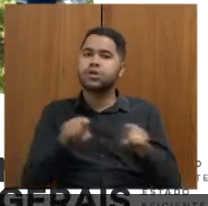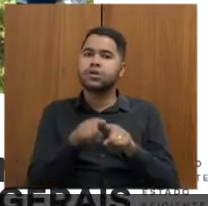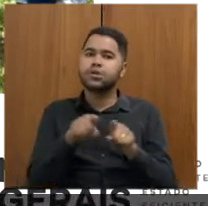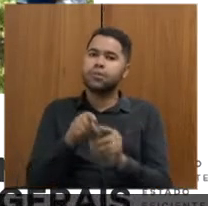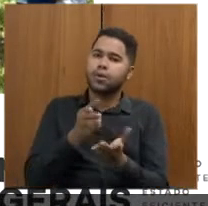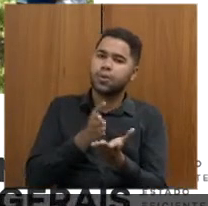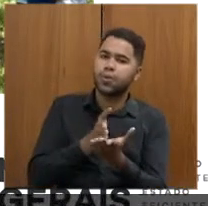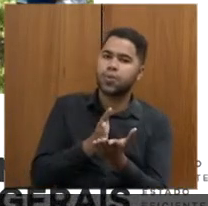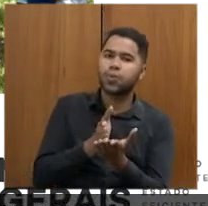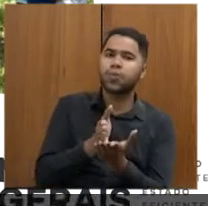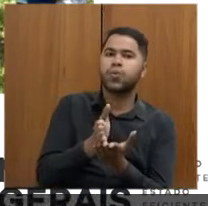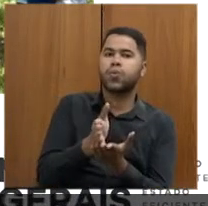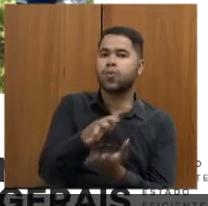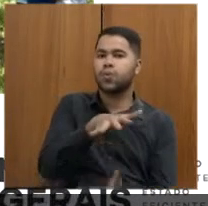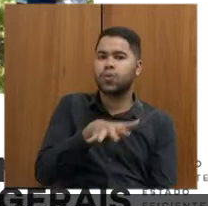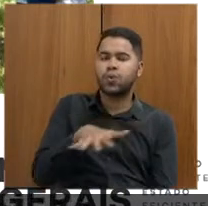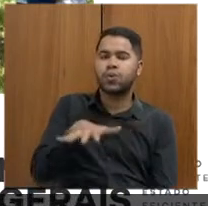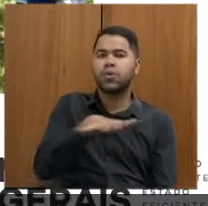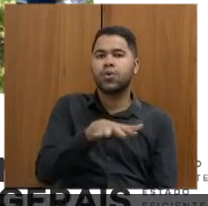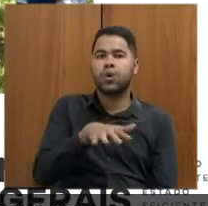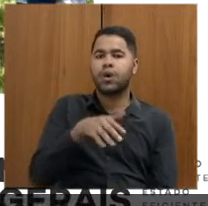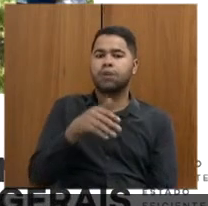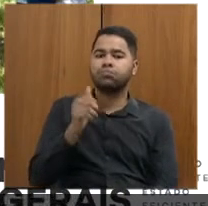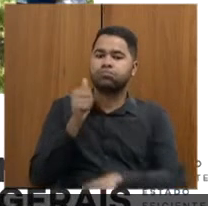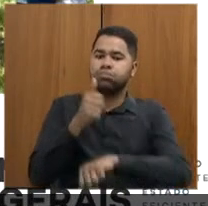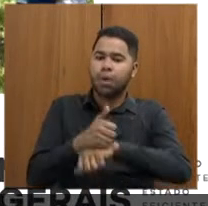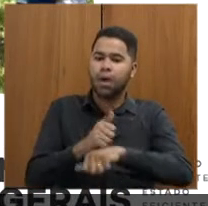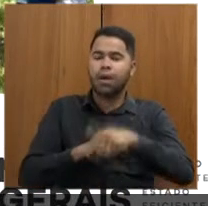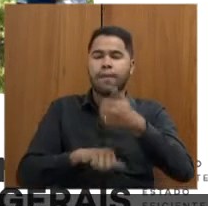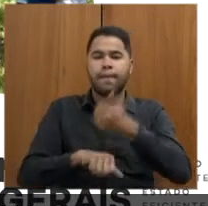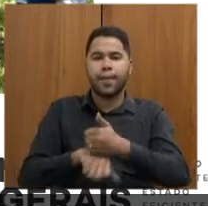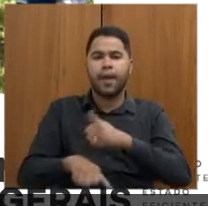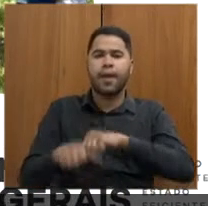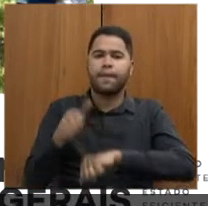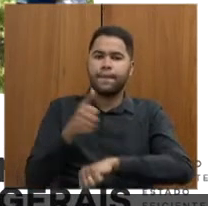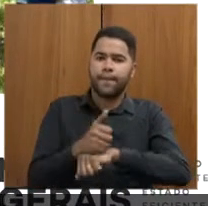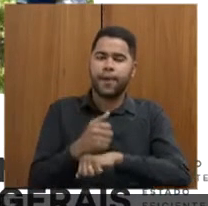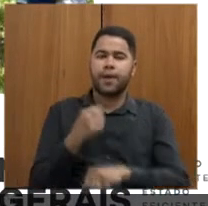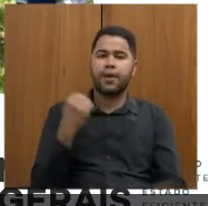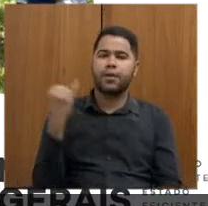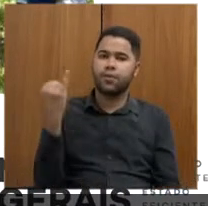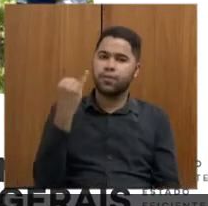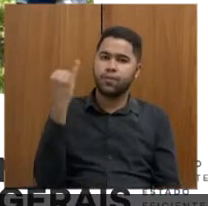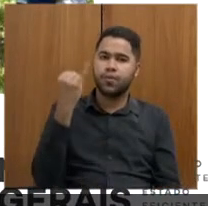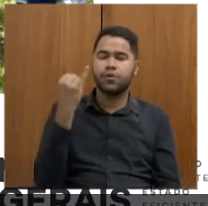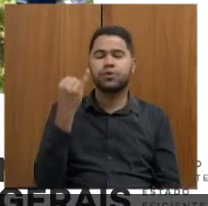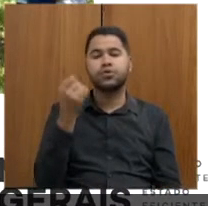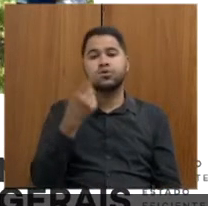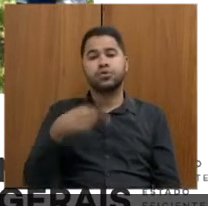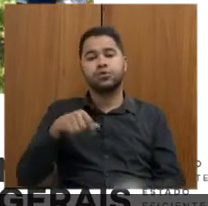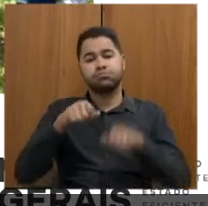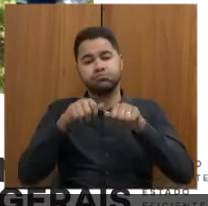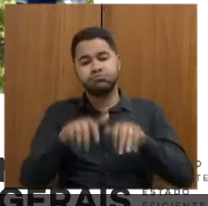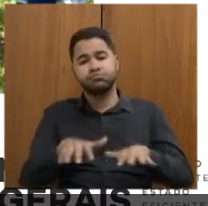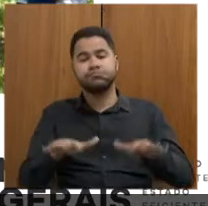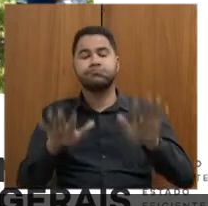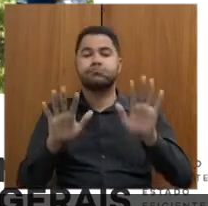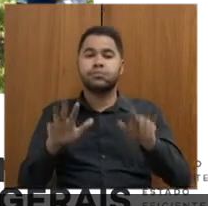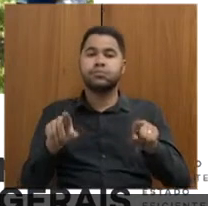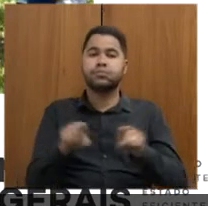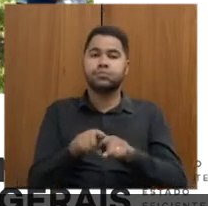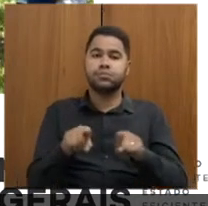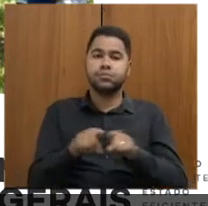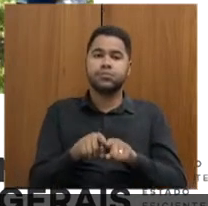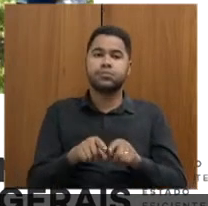é que tá fixando o homem no campo fazendo a sucessão Rural então é muito importante o trabalho de extensão que nós temos sem dizer né